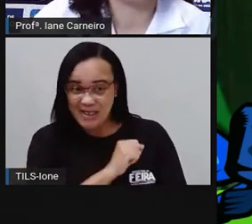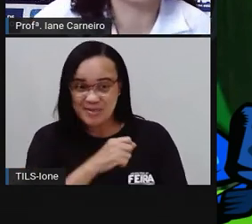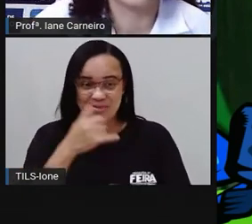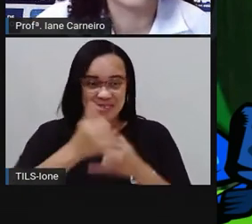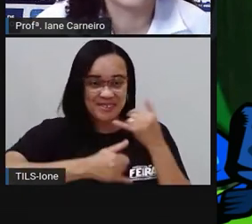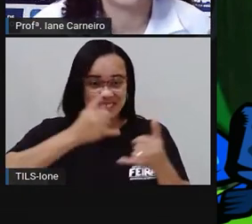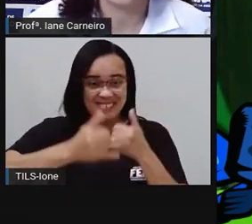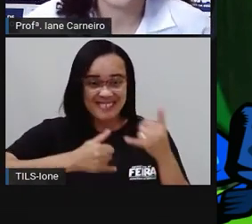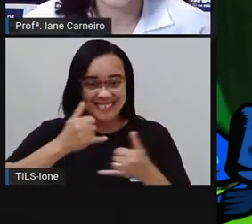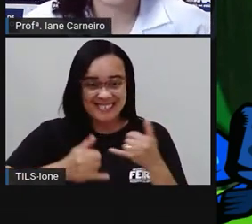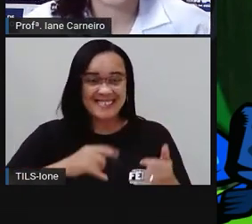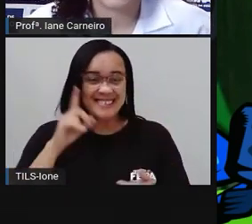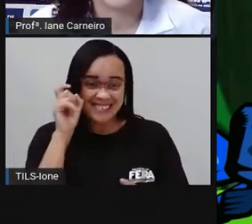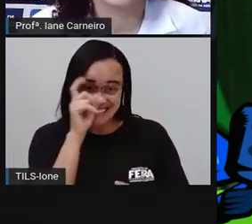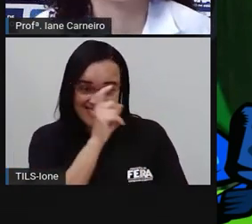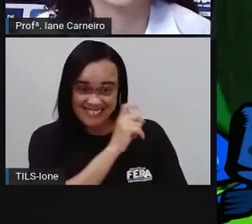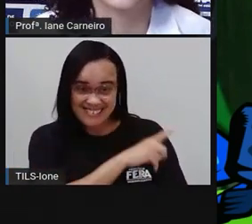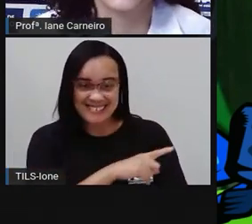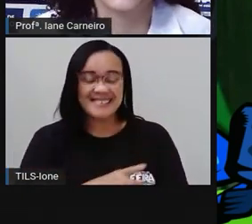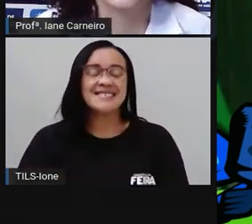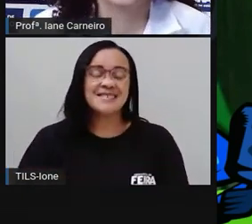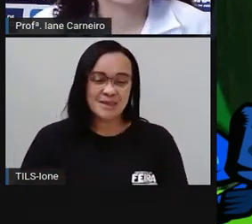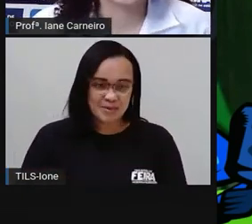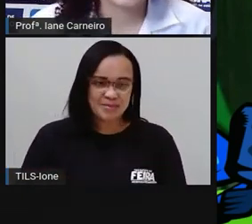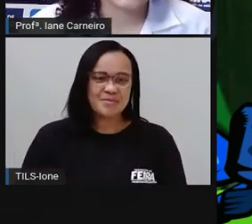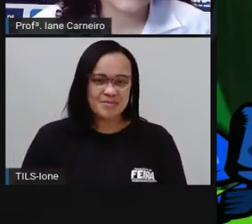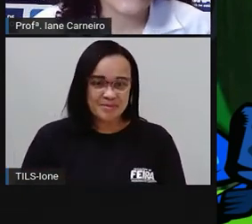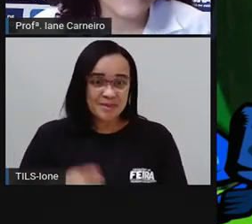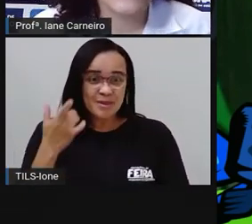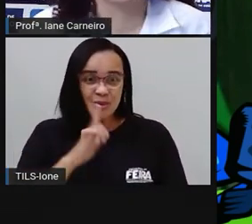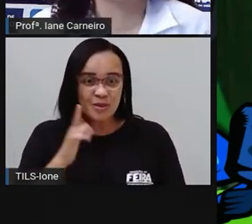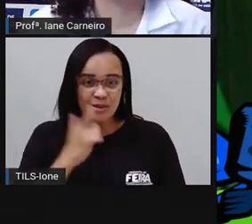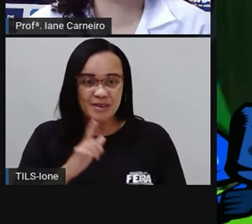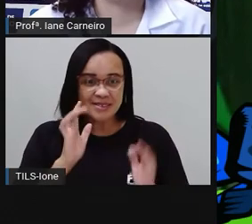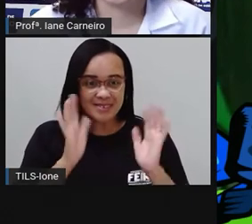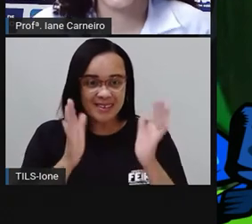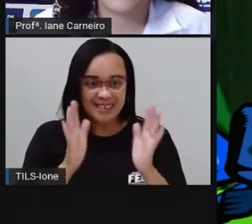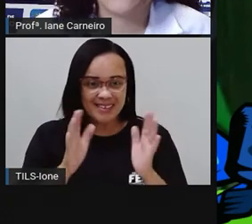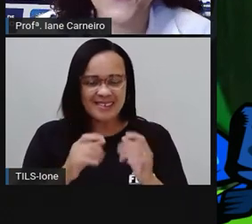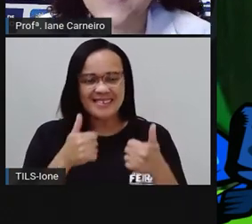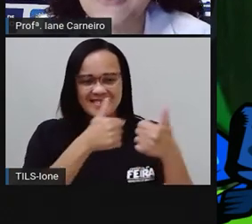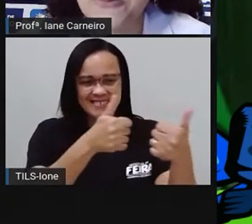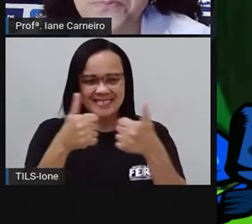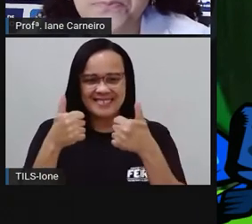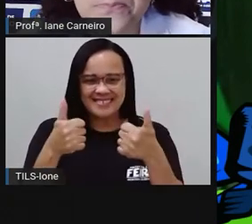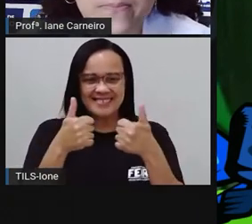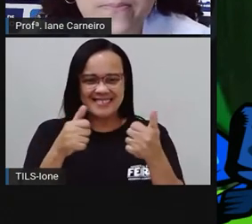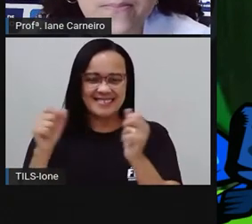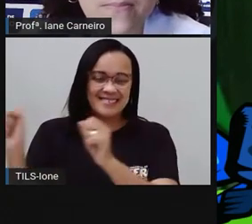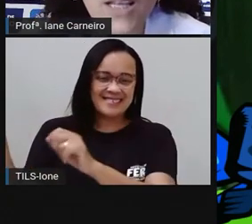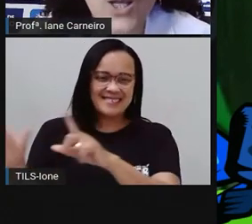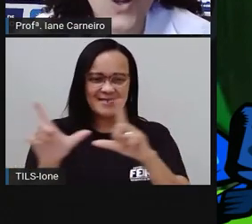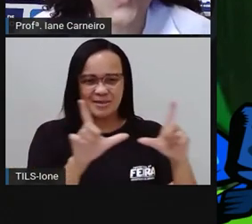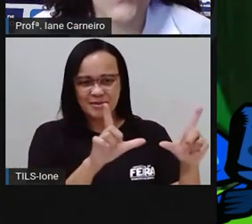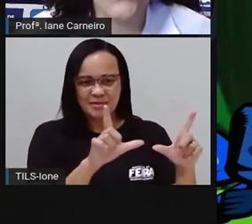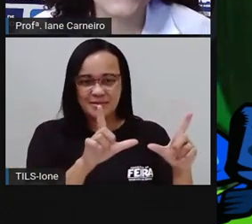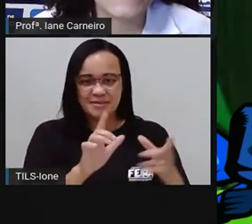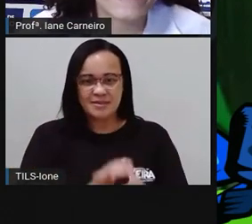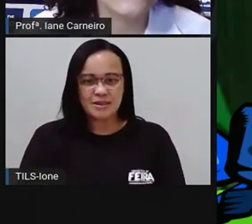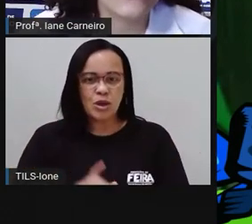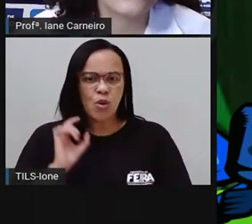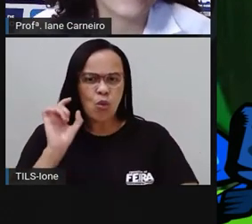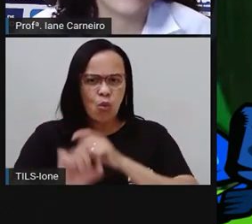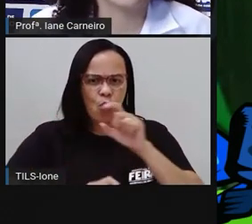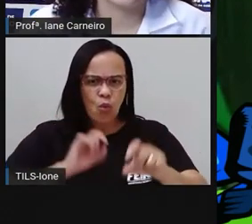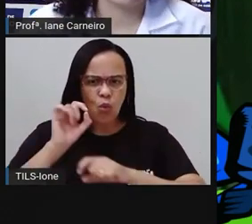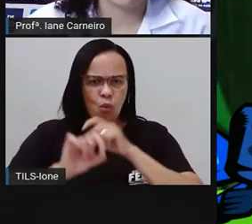pega. Difícil, hein? Conseguiram? Joia. Próximo. O que é